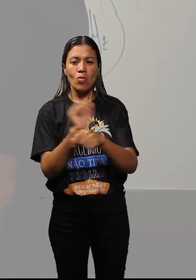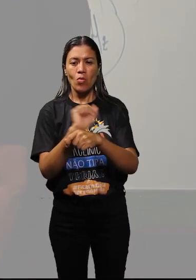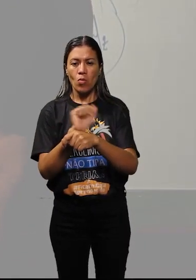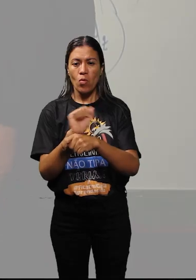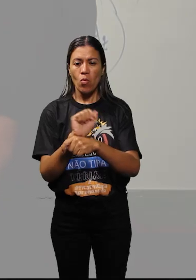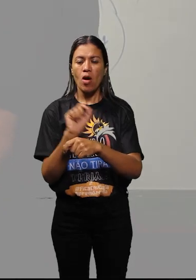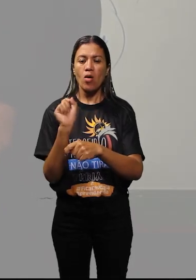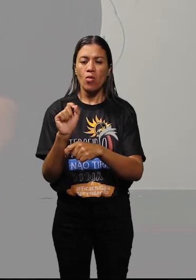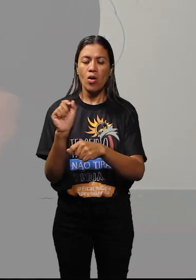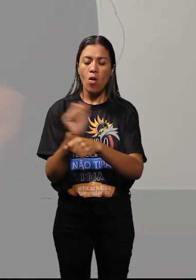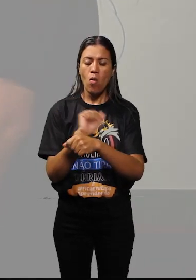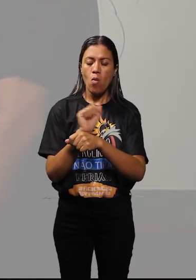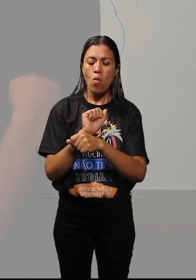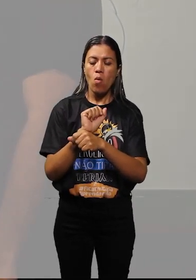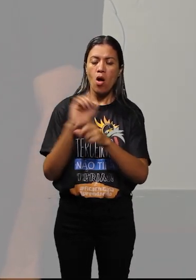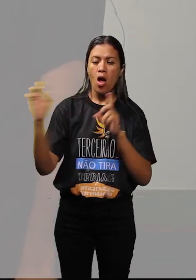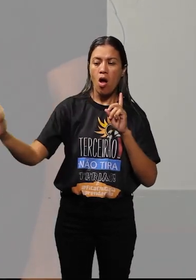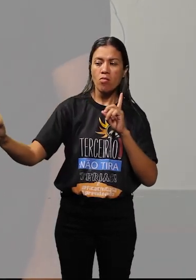está se